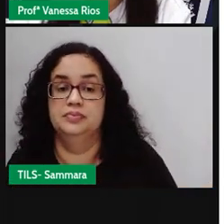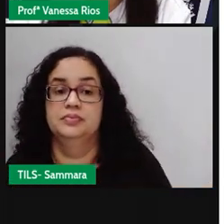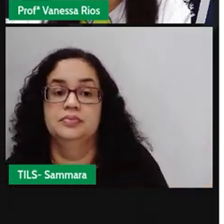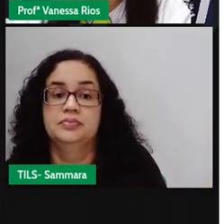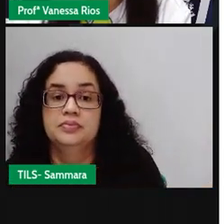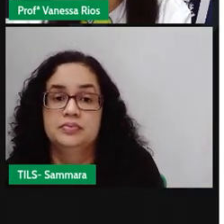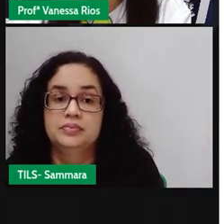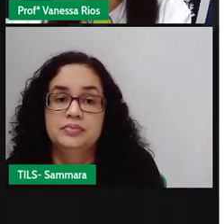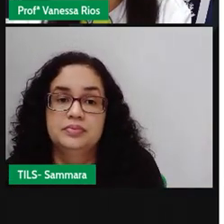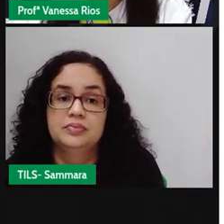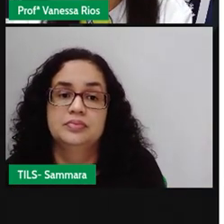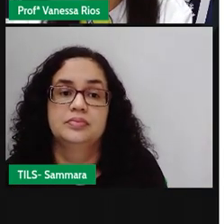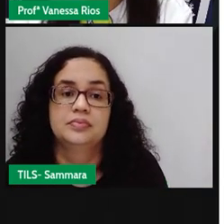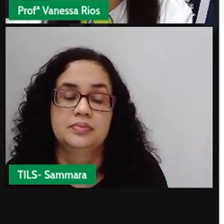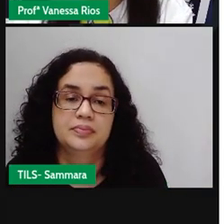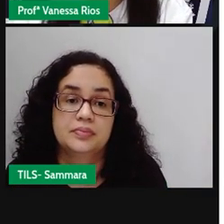objeto.